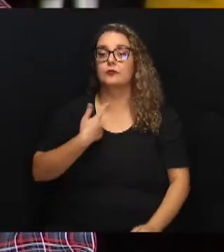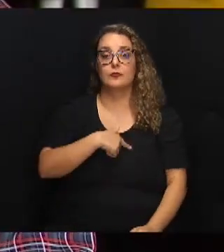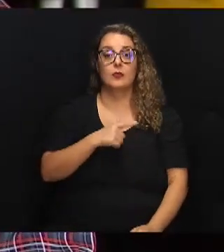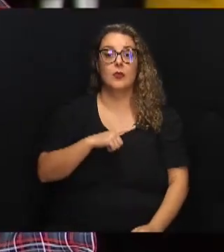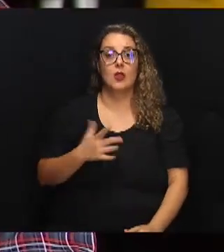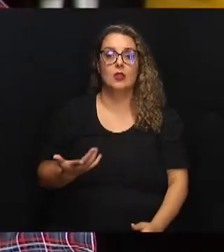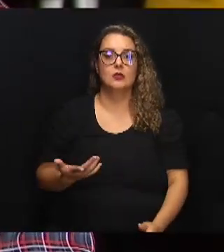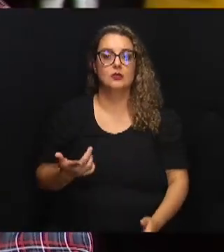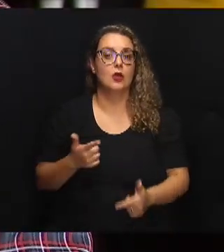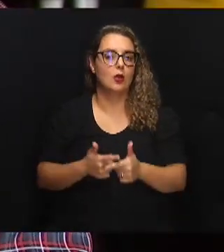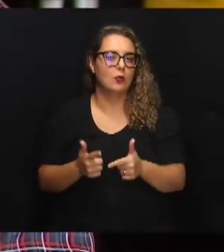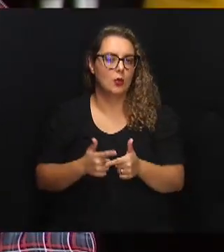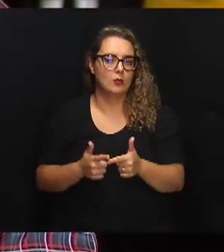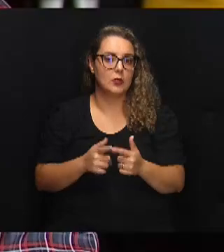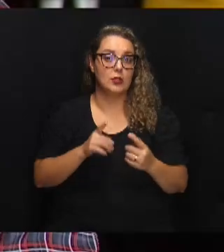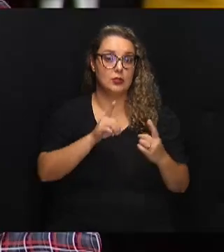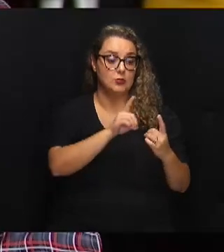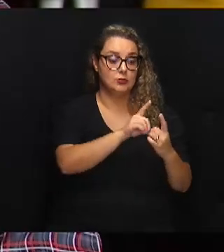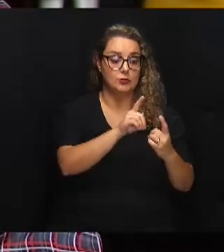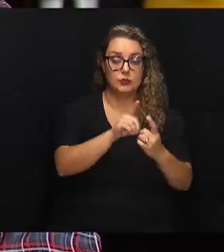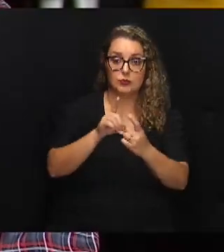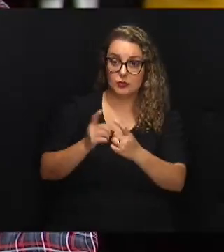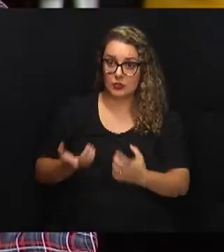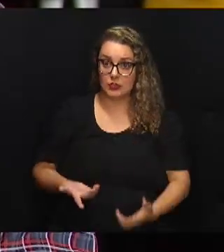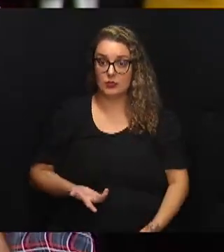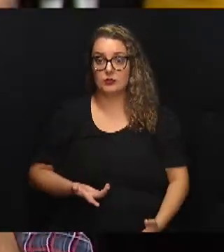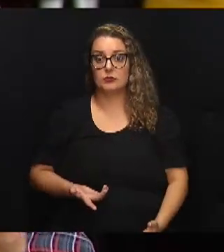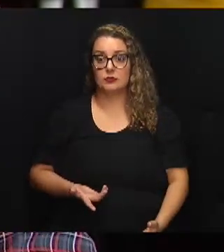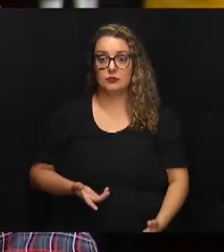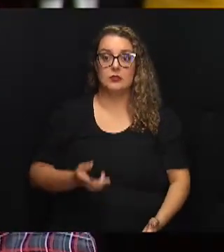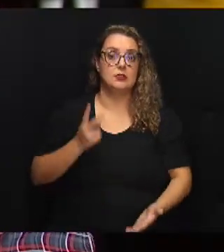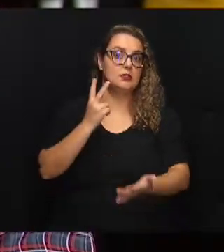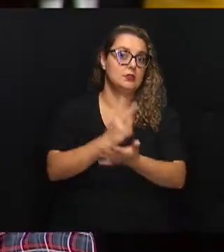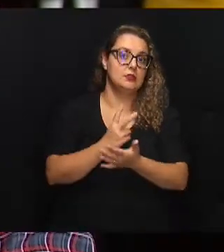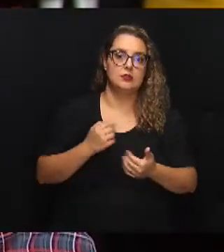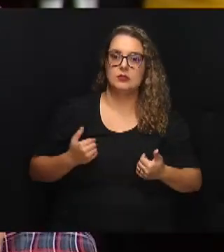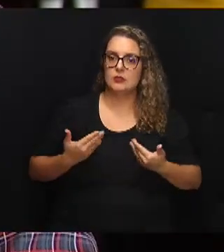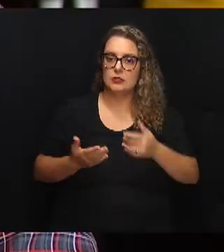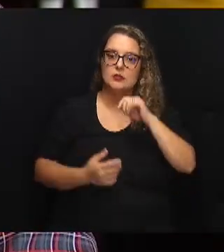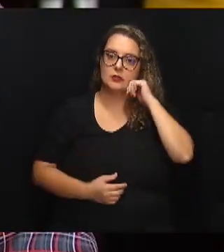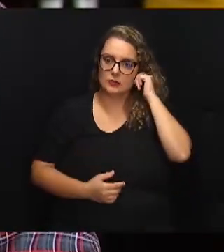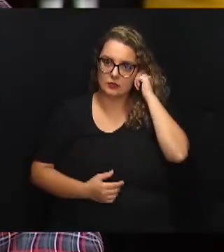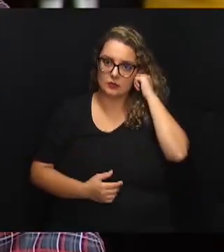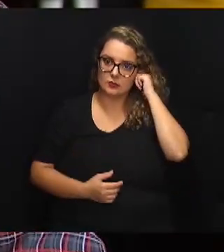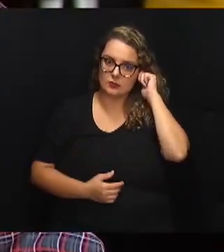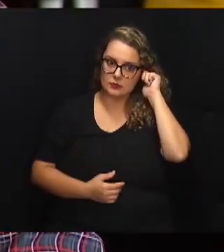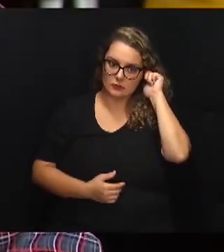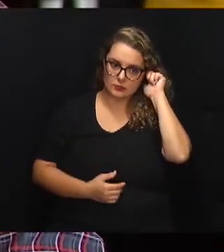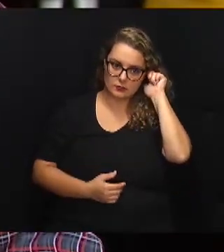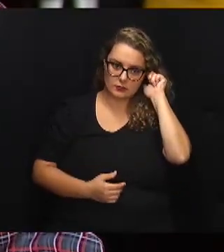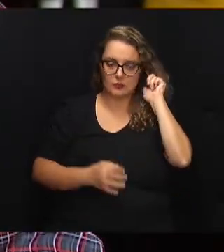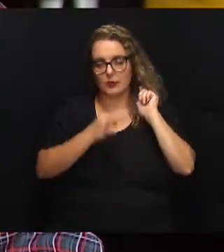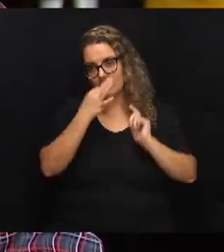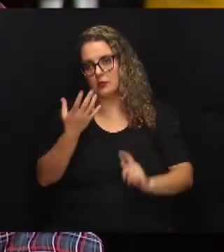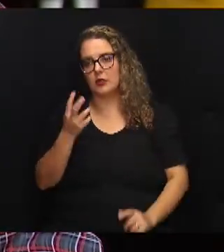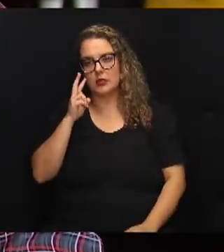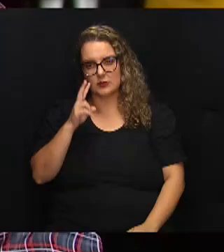dor que era a questão do atendimento, né? A gente sempre entregou com uma certa excelência, mas a gente